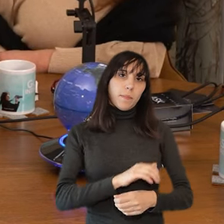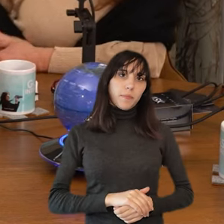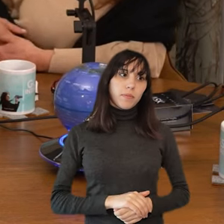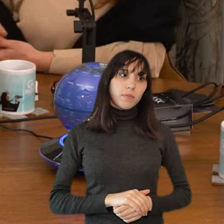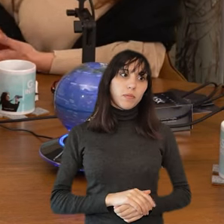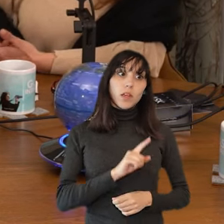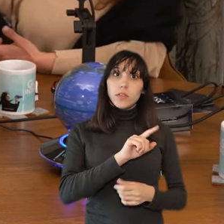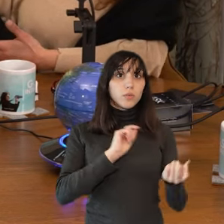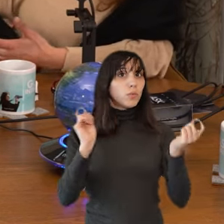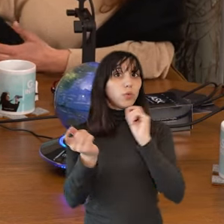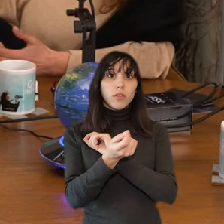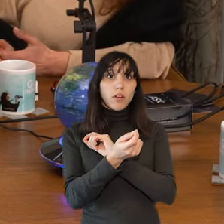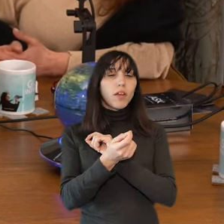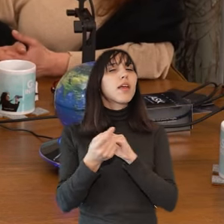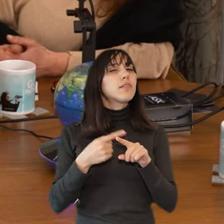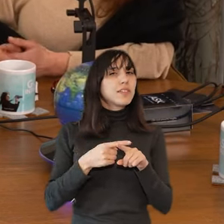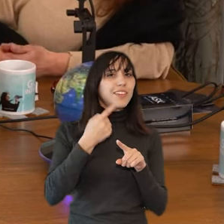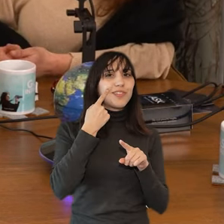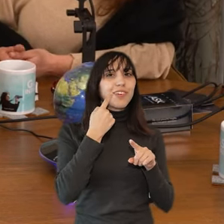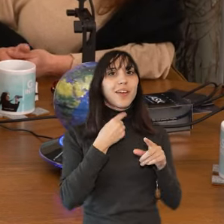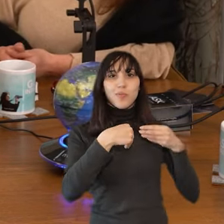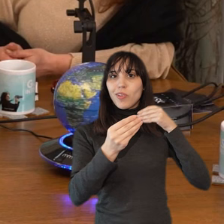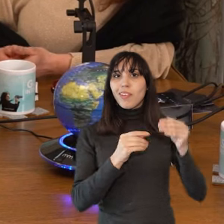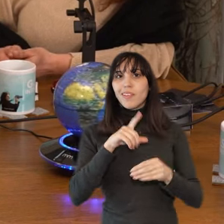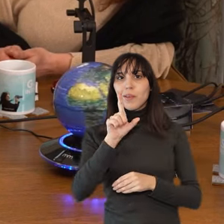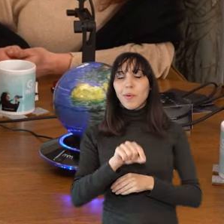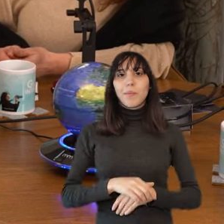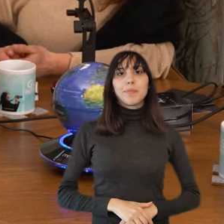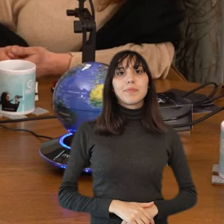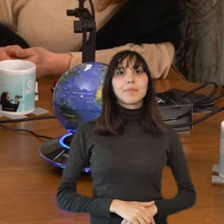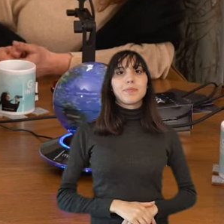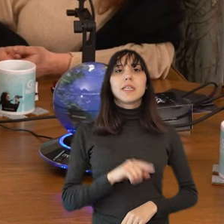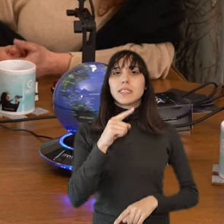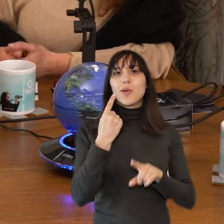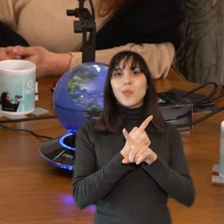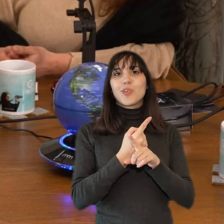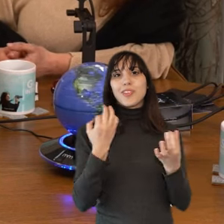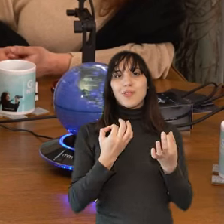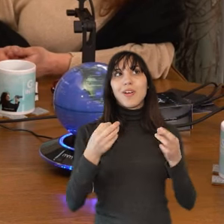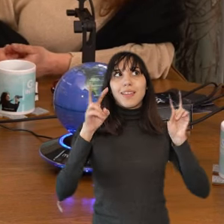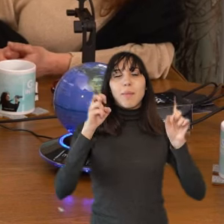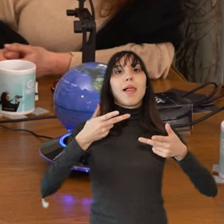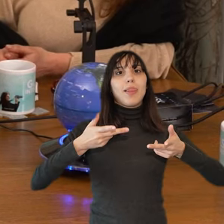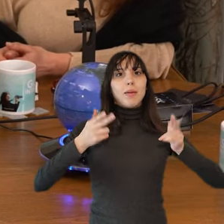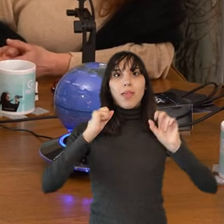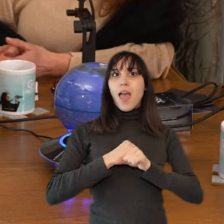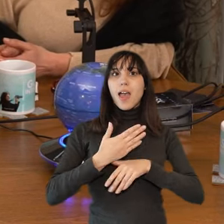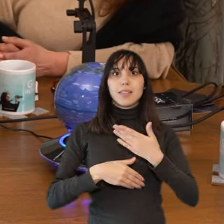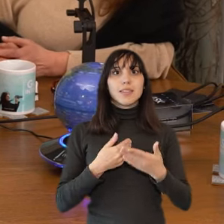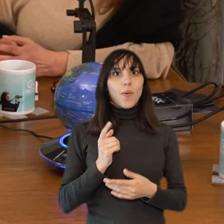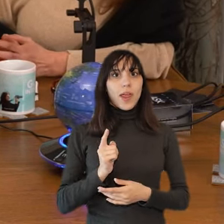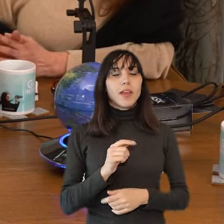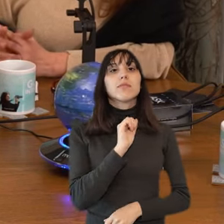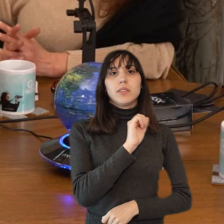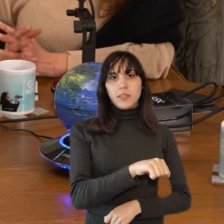Isso muda também é é interessante ver essas mudanças isso é um um uma das coisas realmente é a liberdade da ação não é